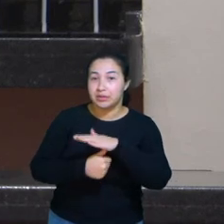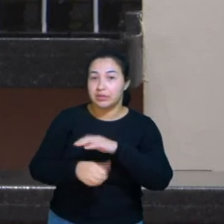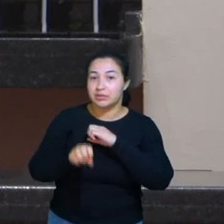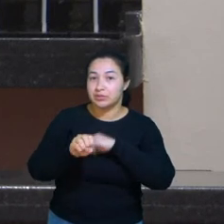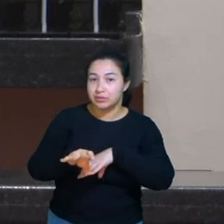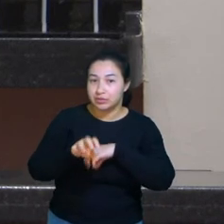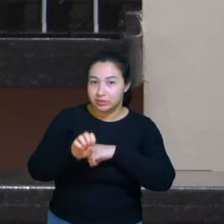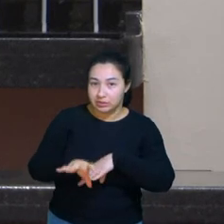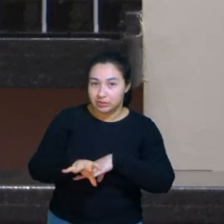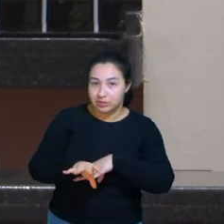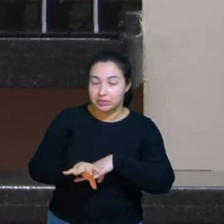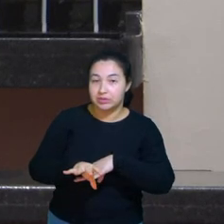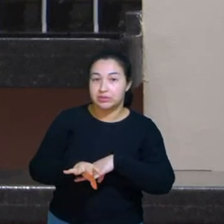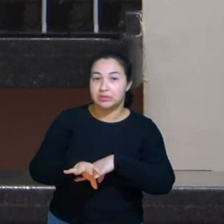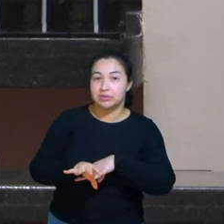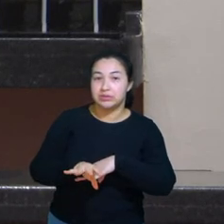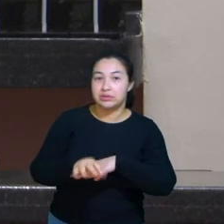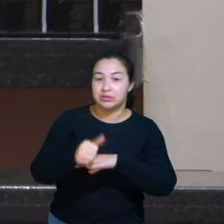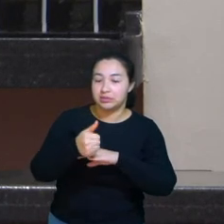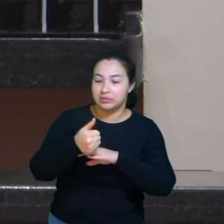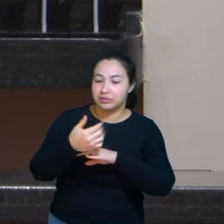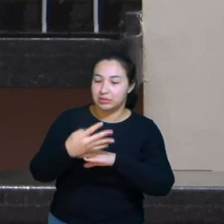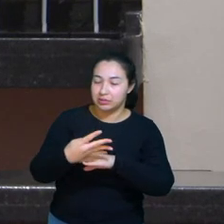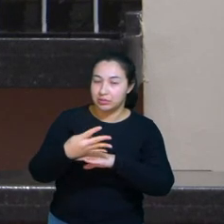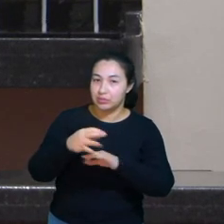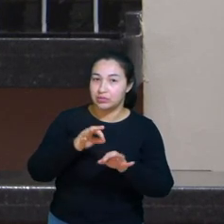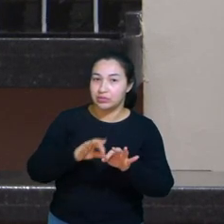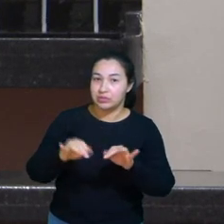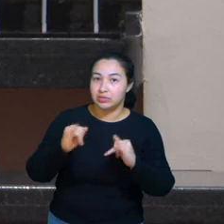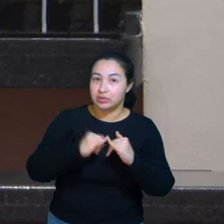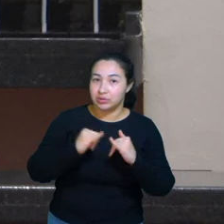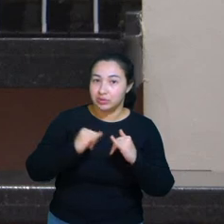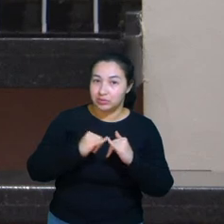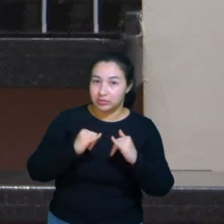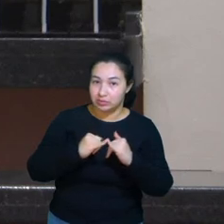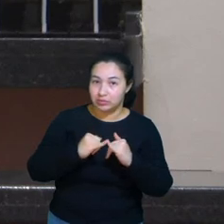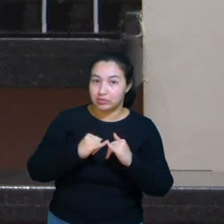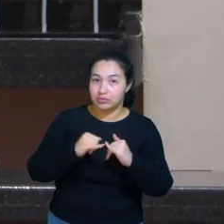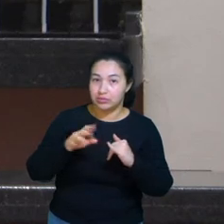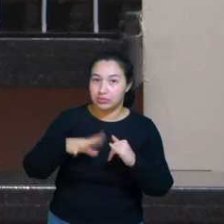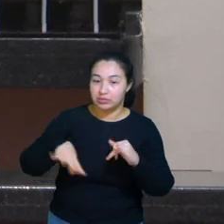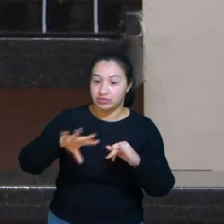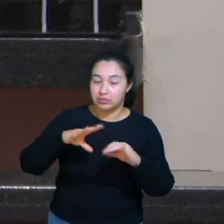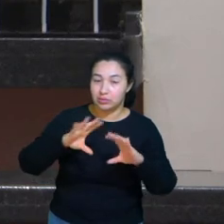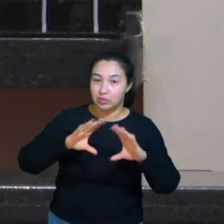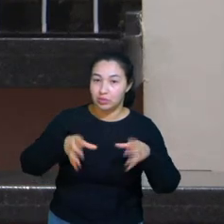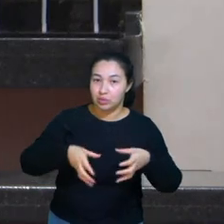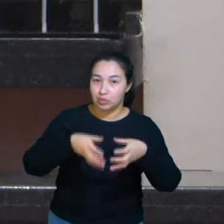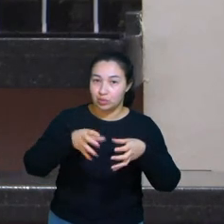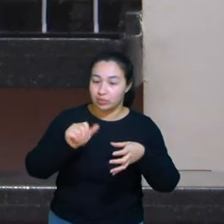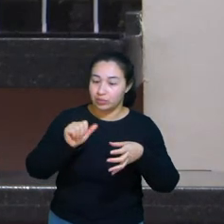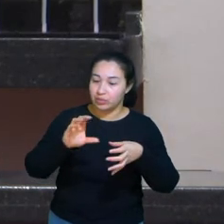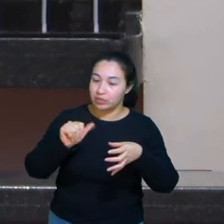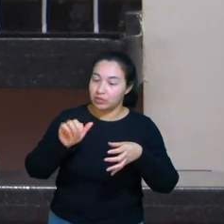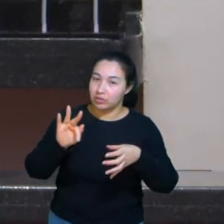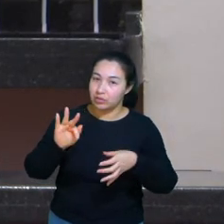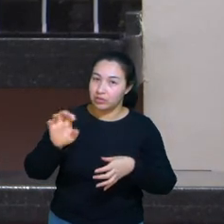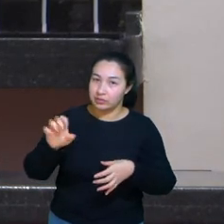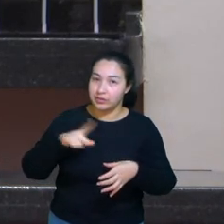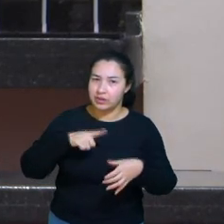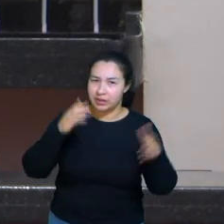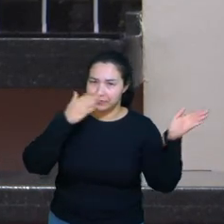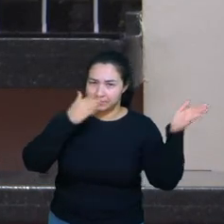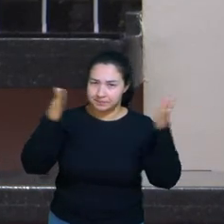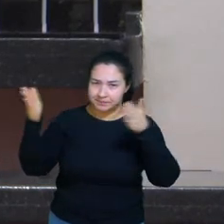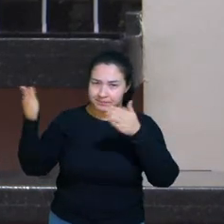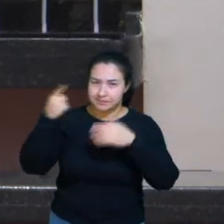graduação das 14 instituições que compõem que integram a acaf tá eh tem uma apresentação isso então